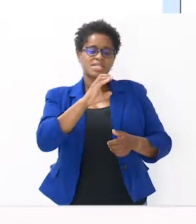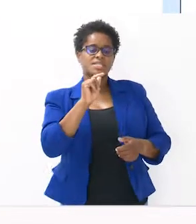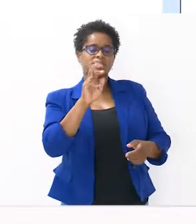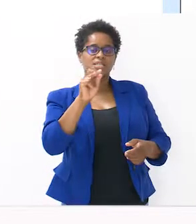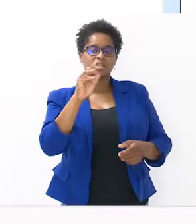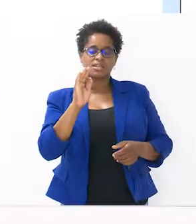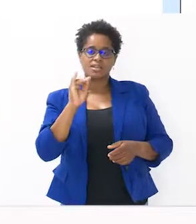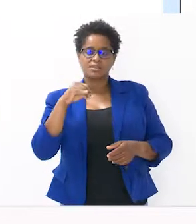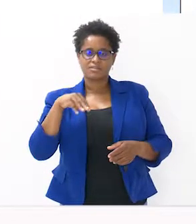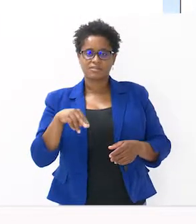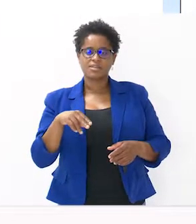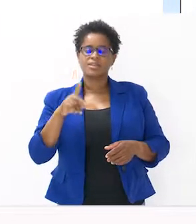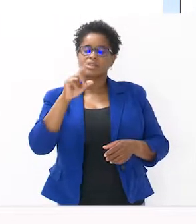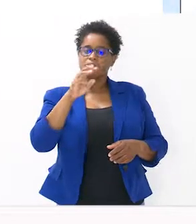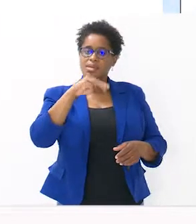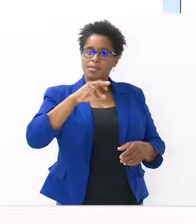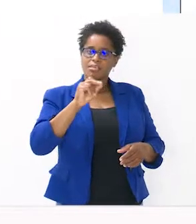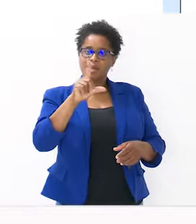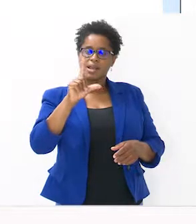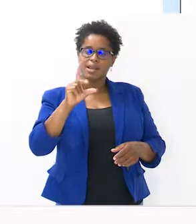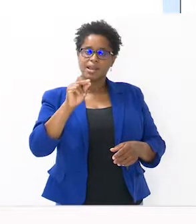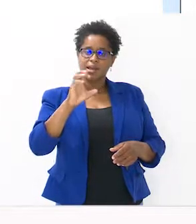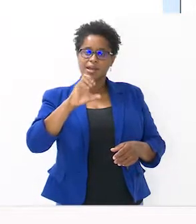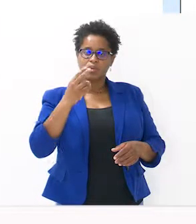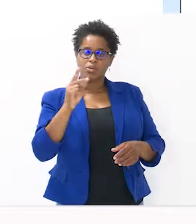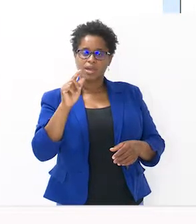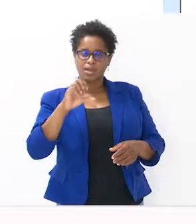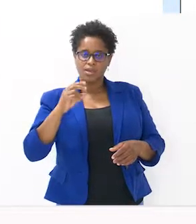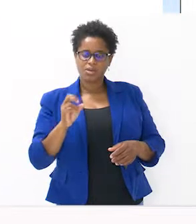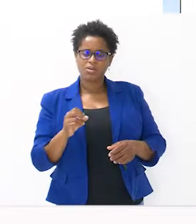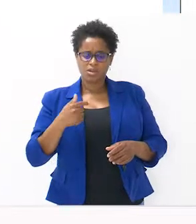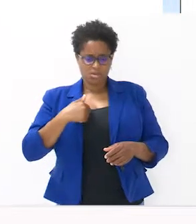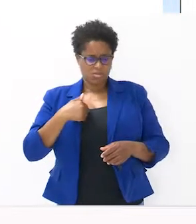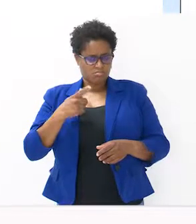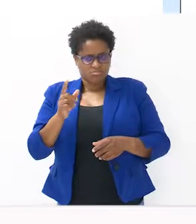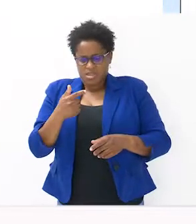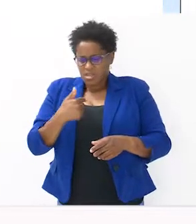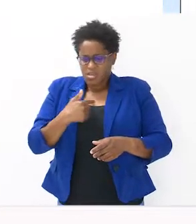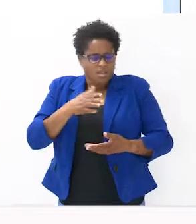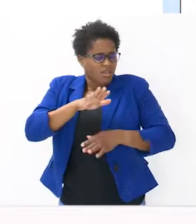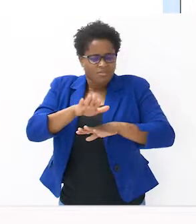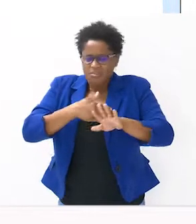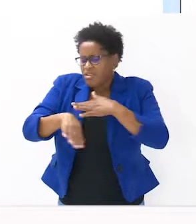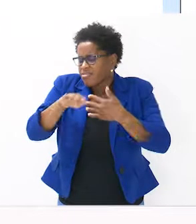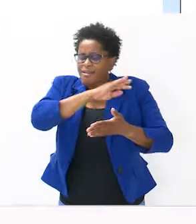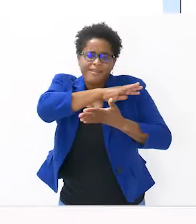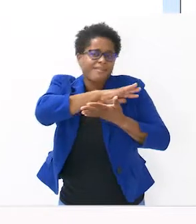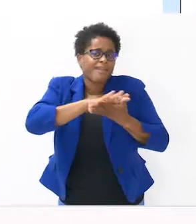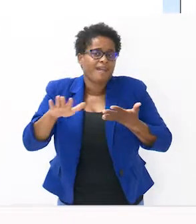Serafim e Malaqueco em coro: de não fazer nada.